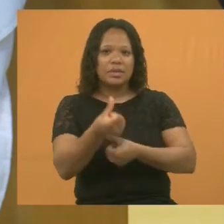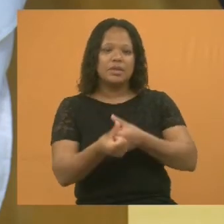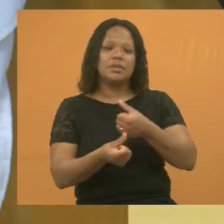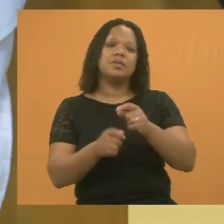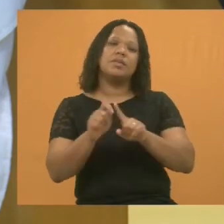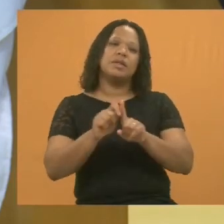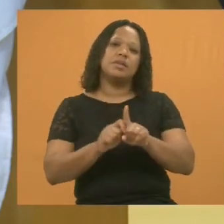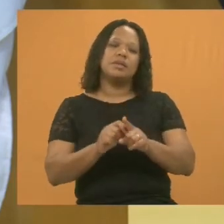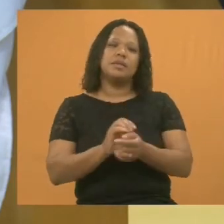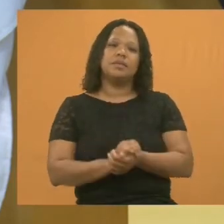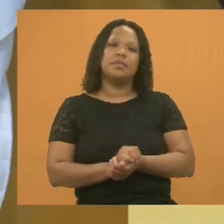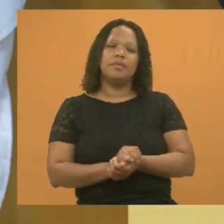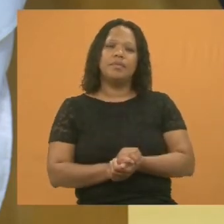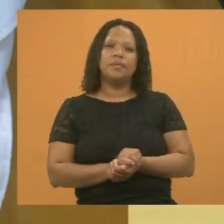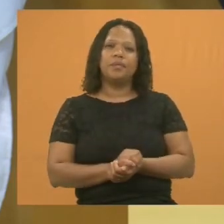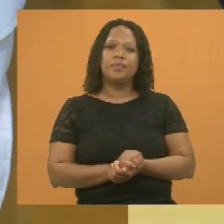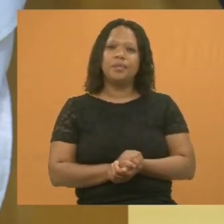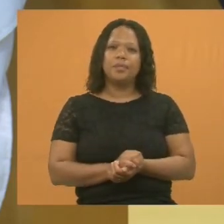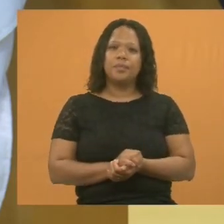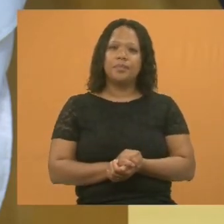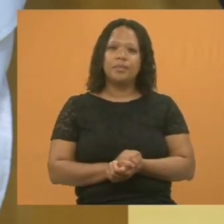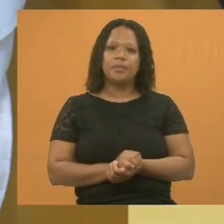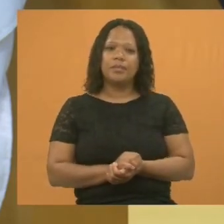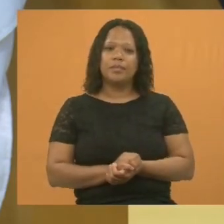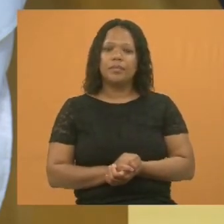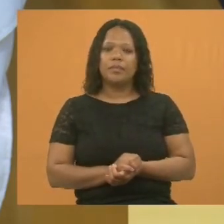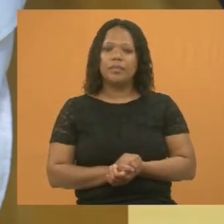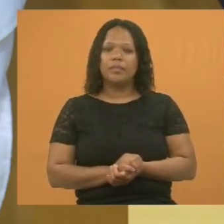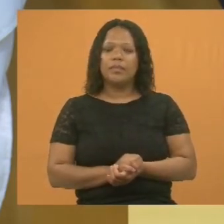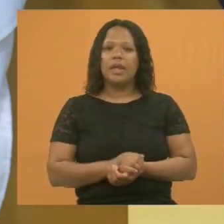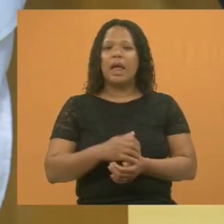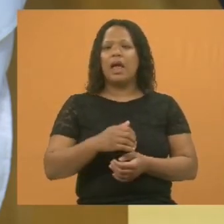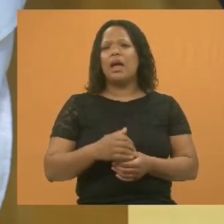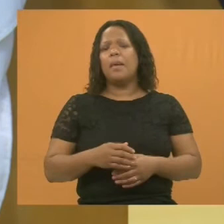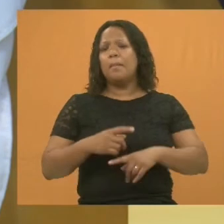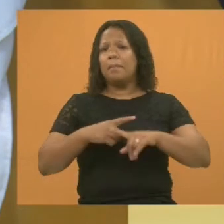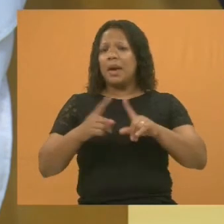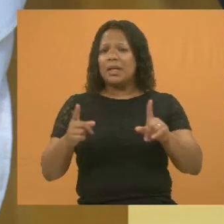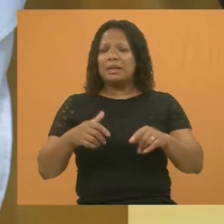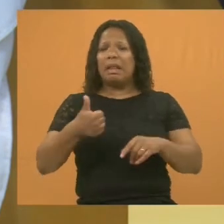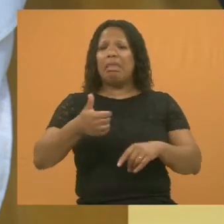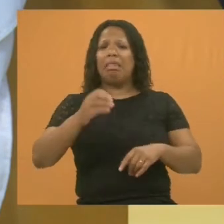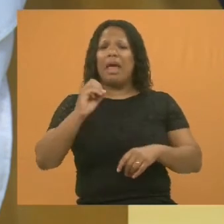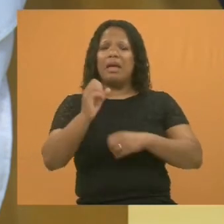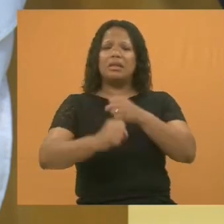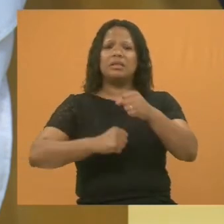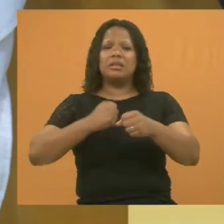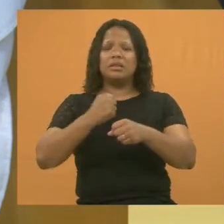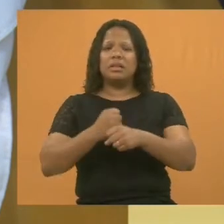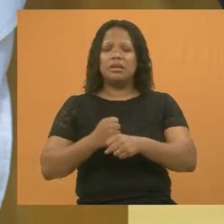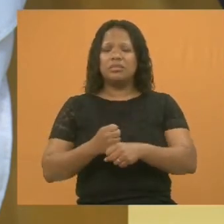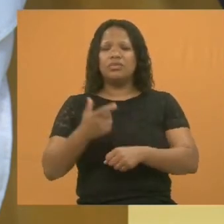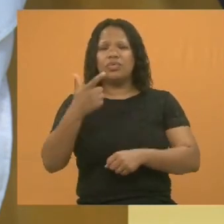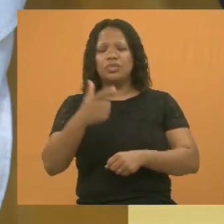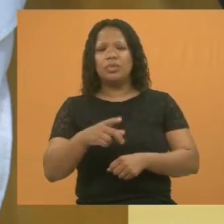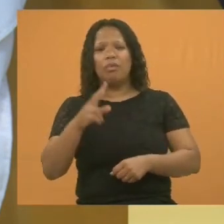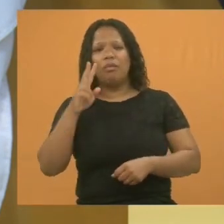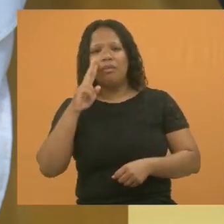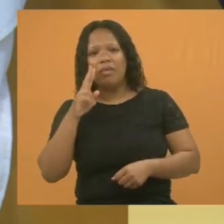um plano de ordenamento territorial. Passados 10 anos, ele está sofrendo uma